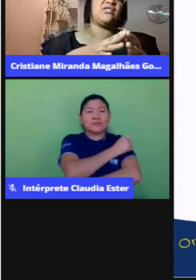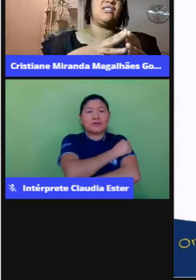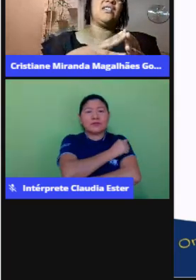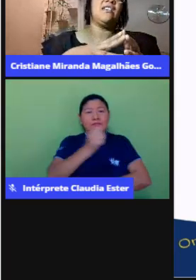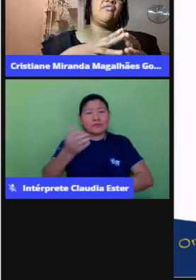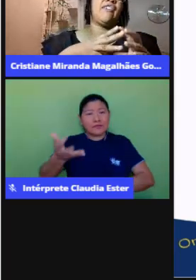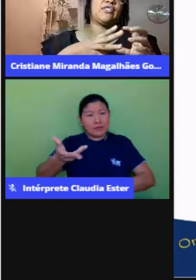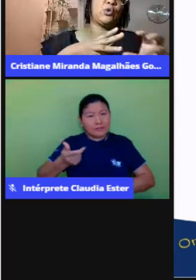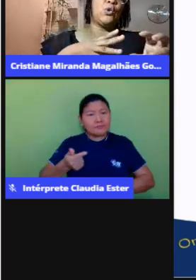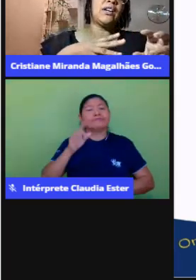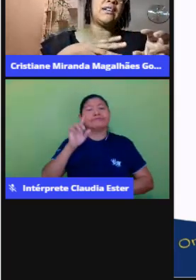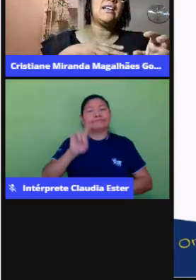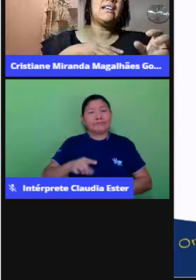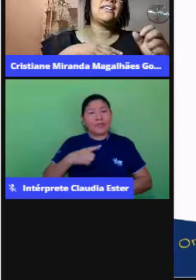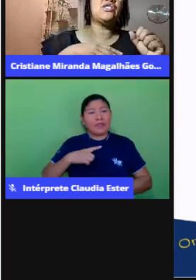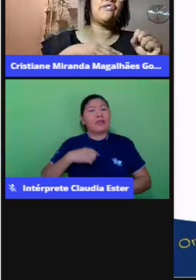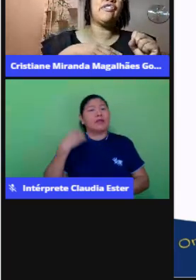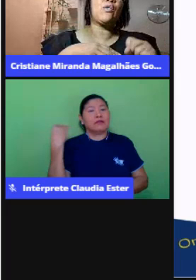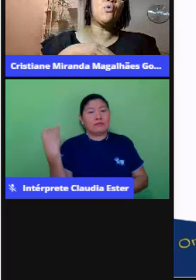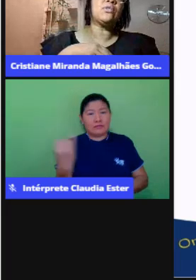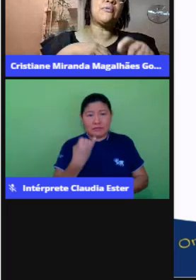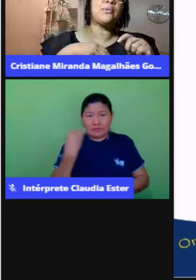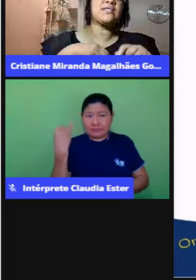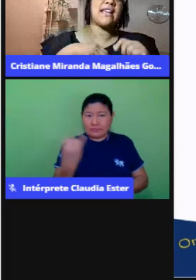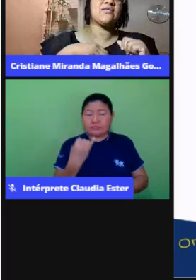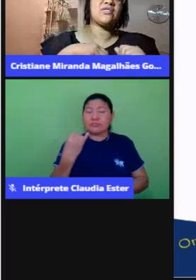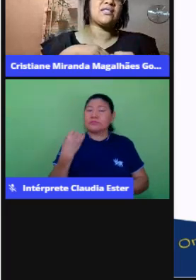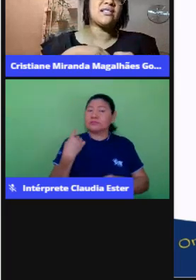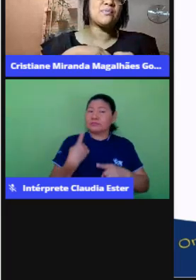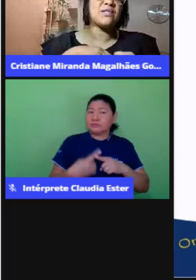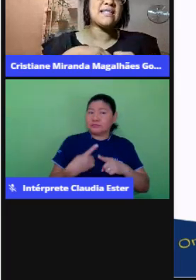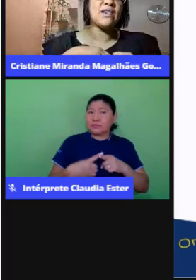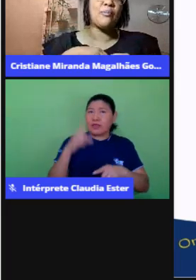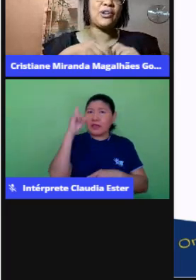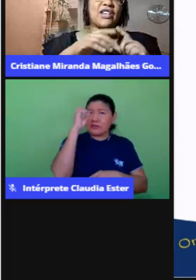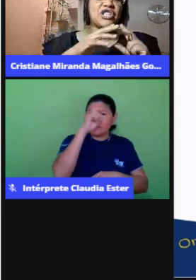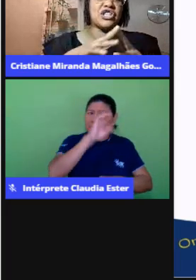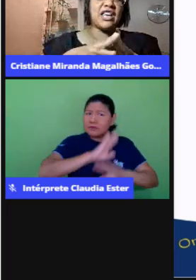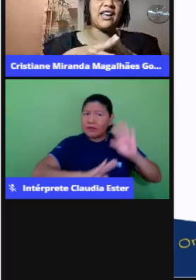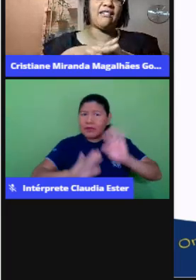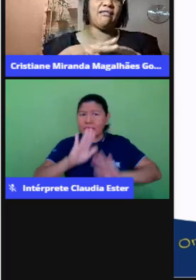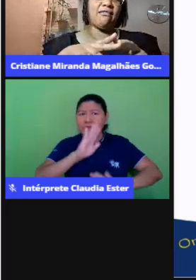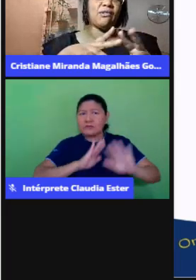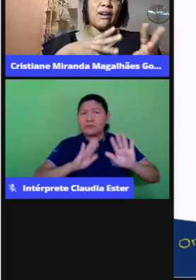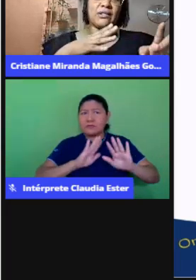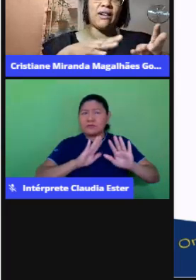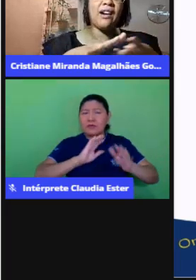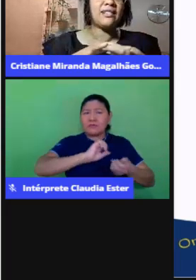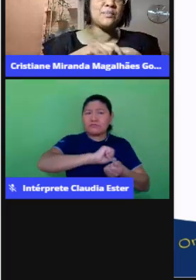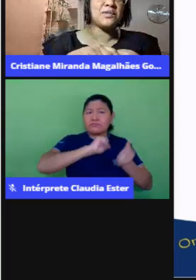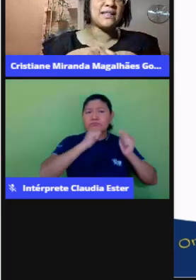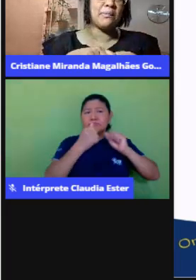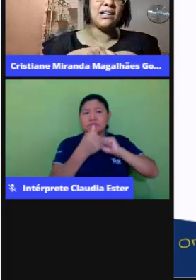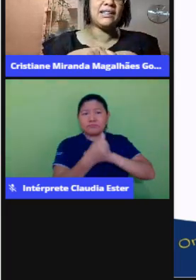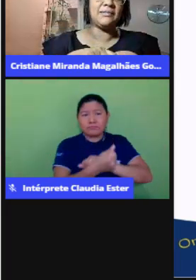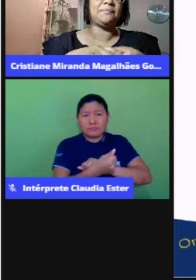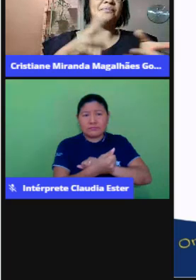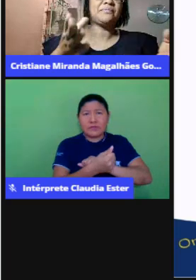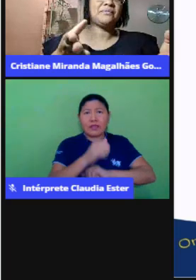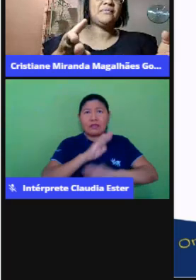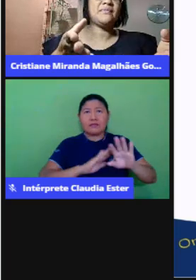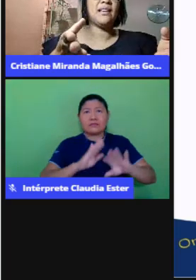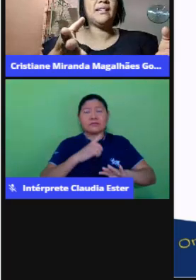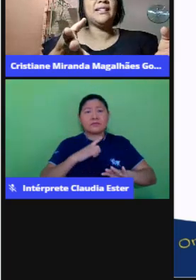um grande fator que dificulta o processo de transposição, porque a gente tem 4 aulas por